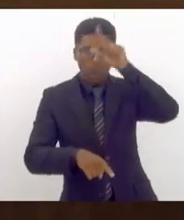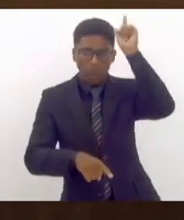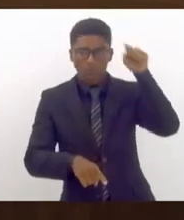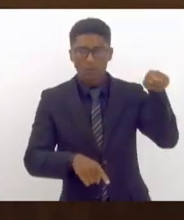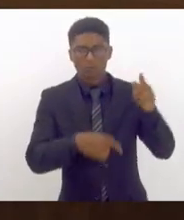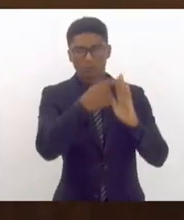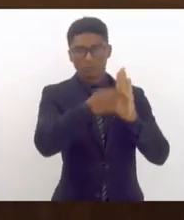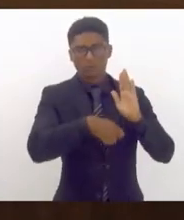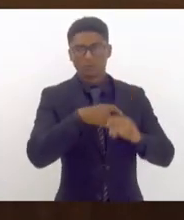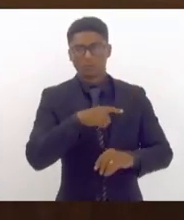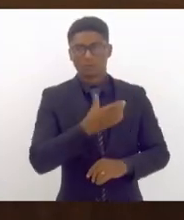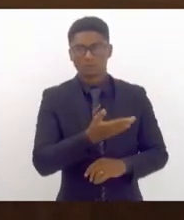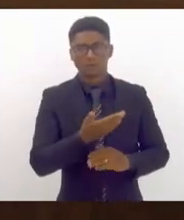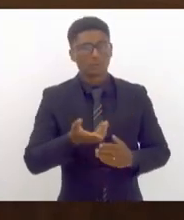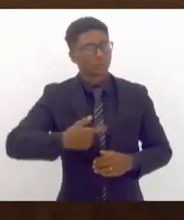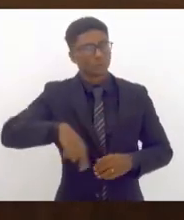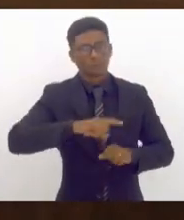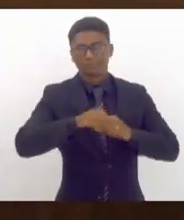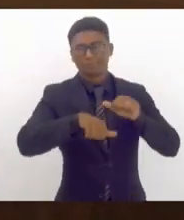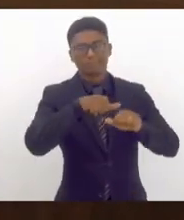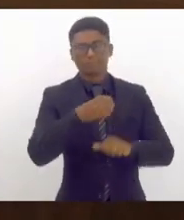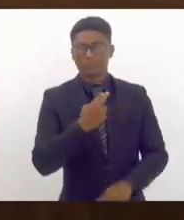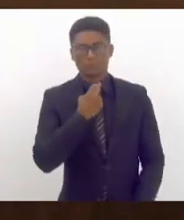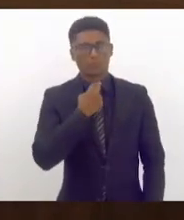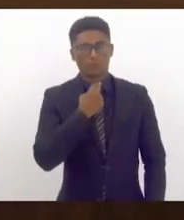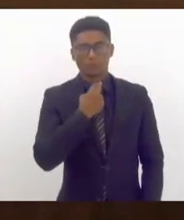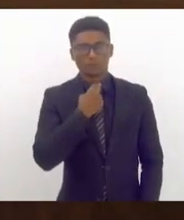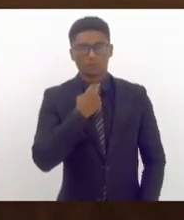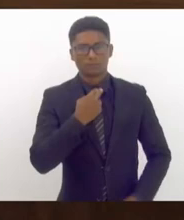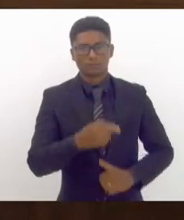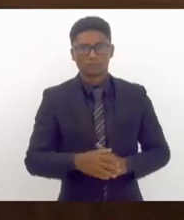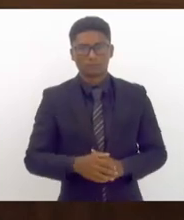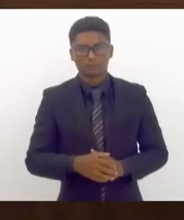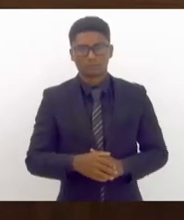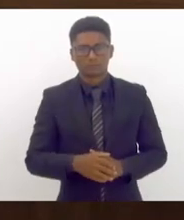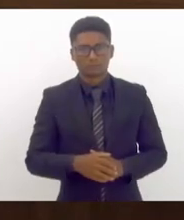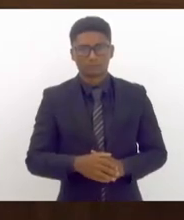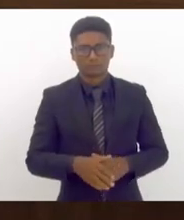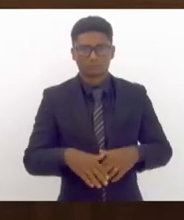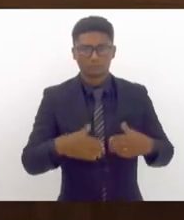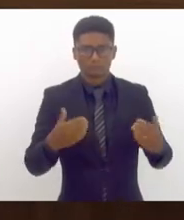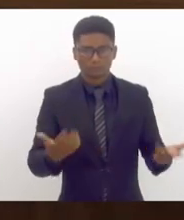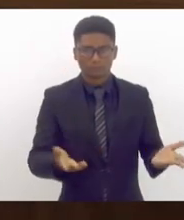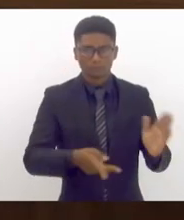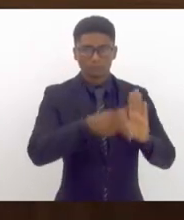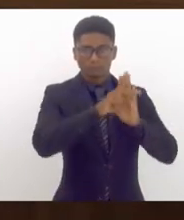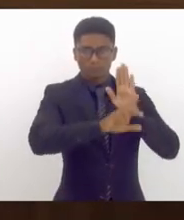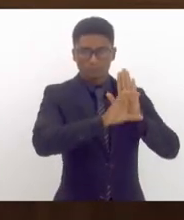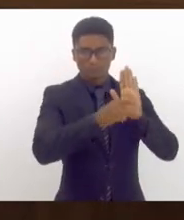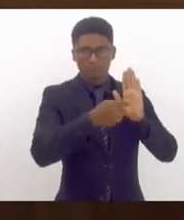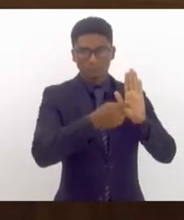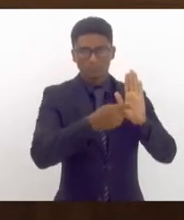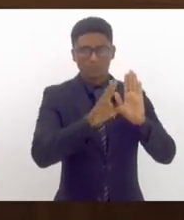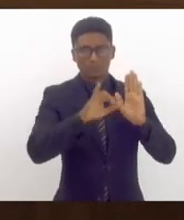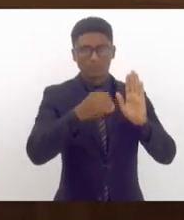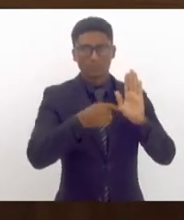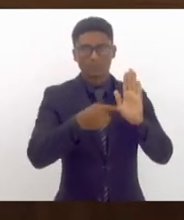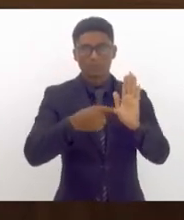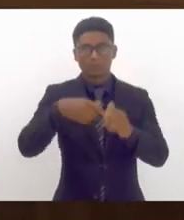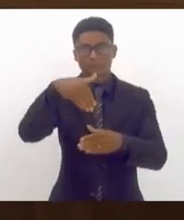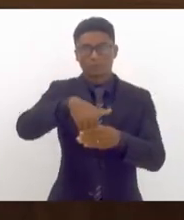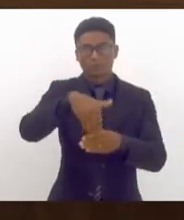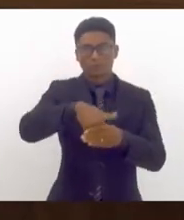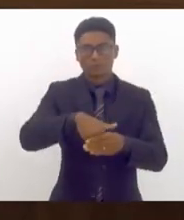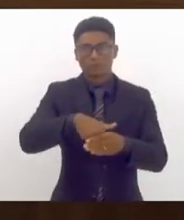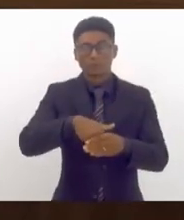texto, nós não podemos fazer essa modificação, quer dizer, nós levaremos o projeto para votação, votamos, eu